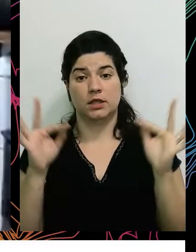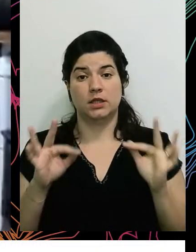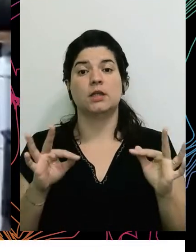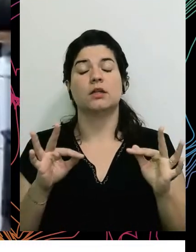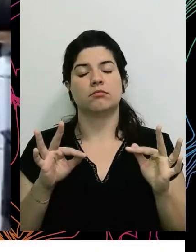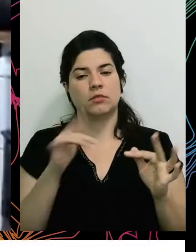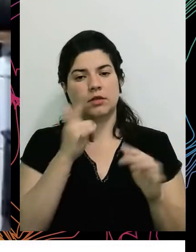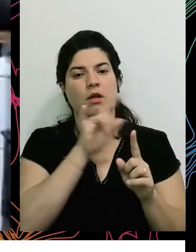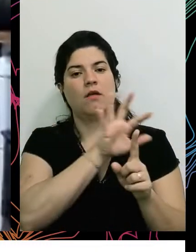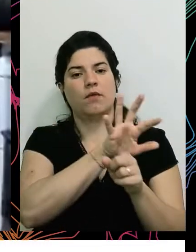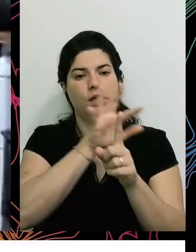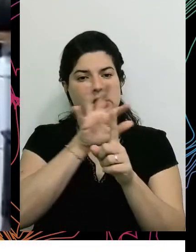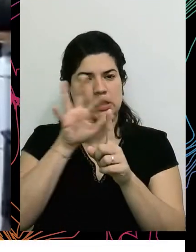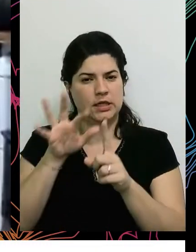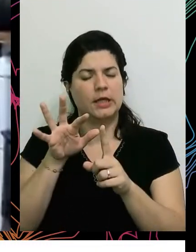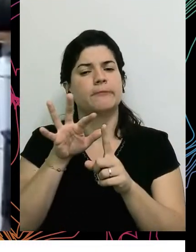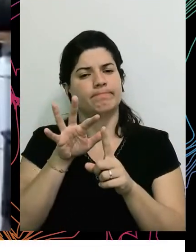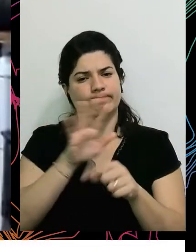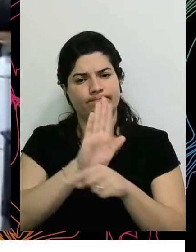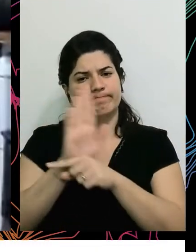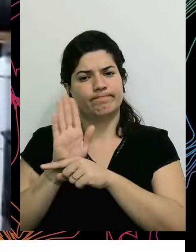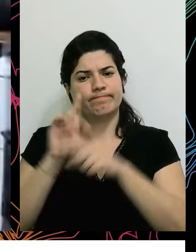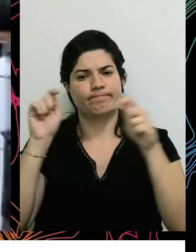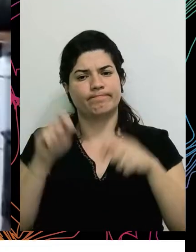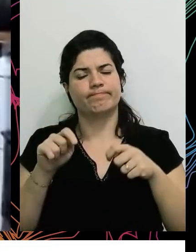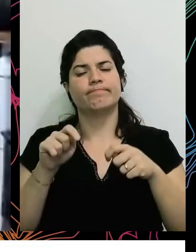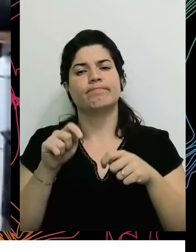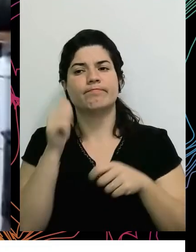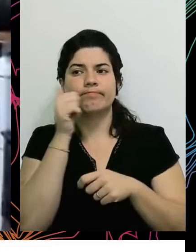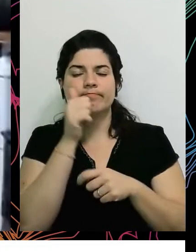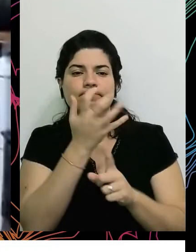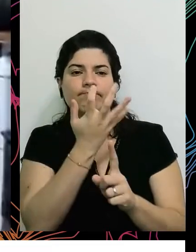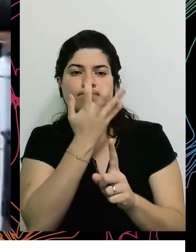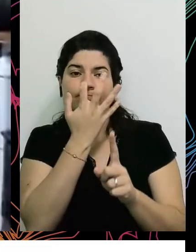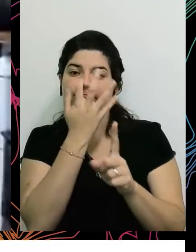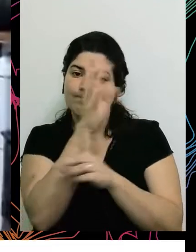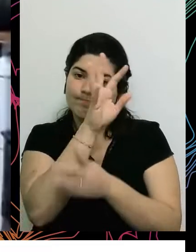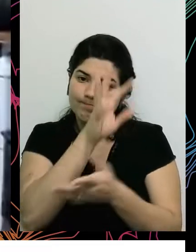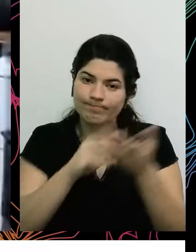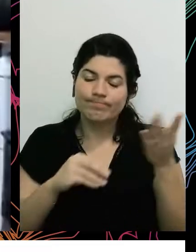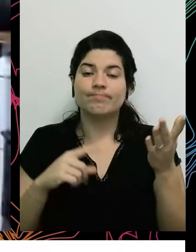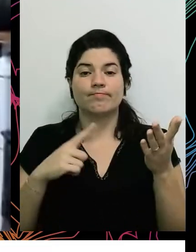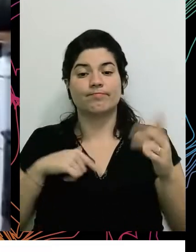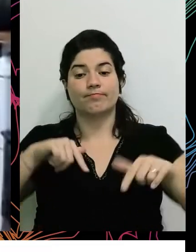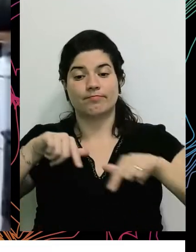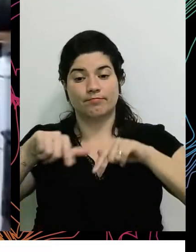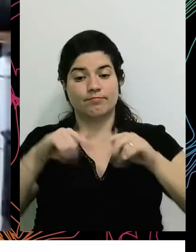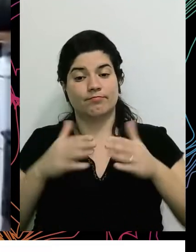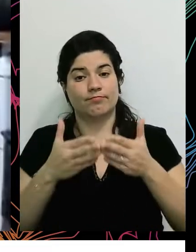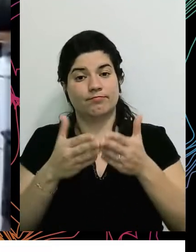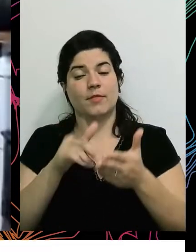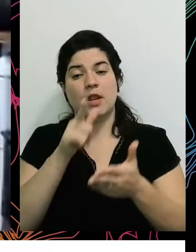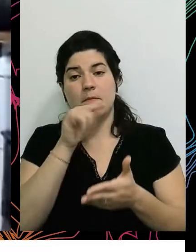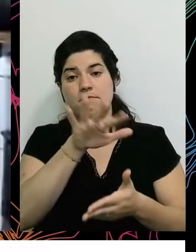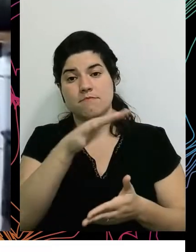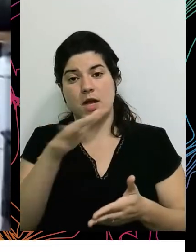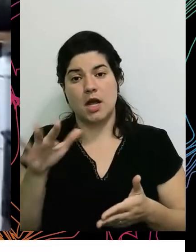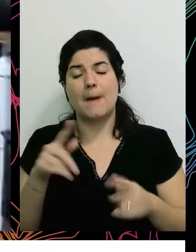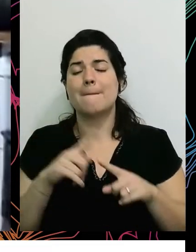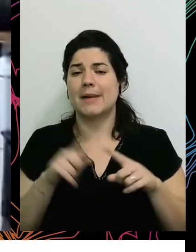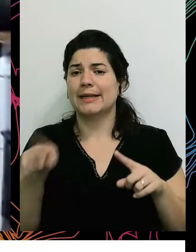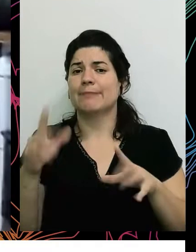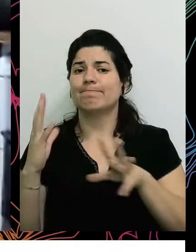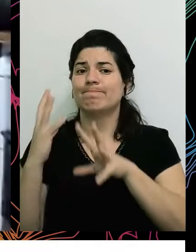influenciar, fazer parte de tudo isso, né? Inspirar mulheres para essa vida no mar, mas o número é